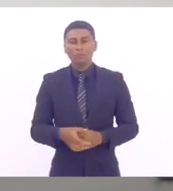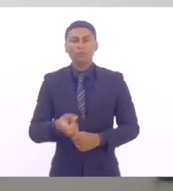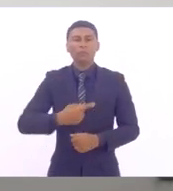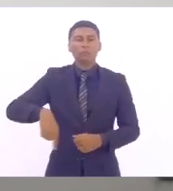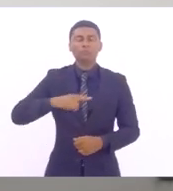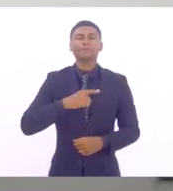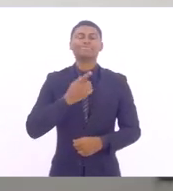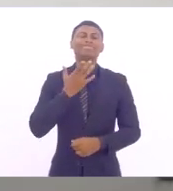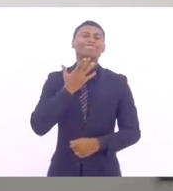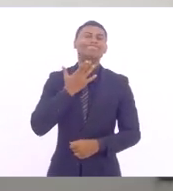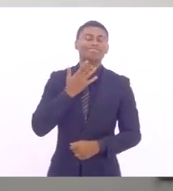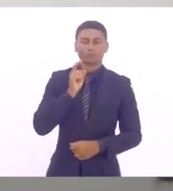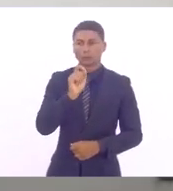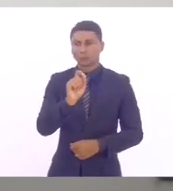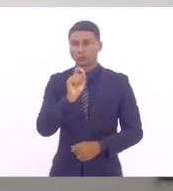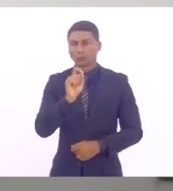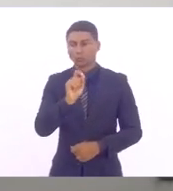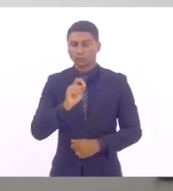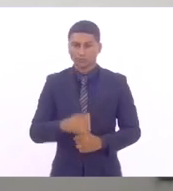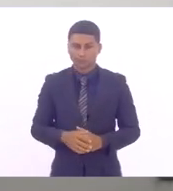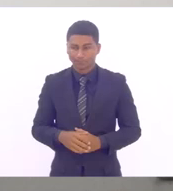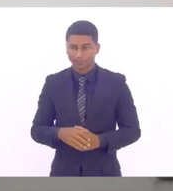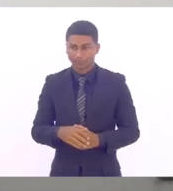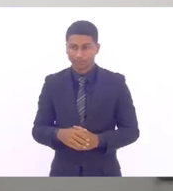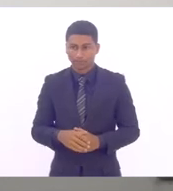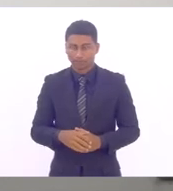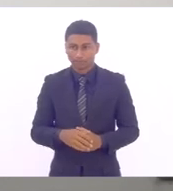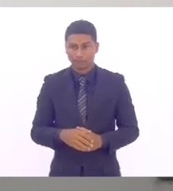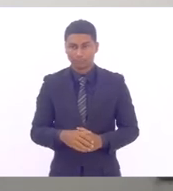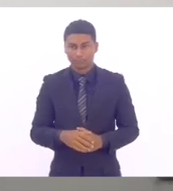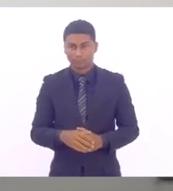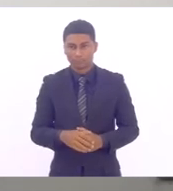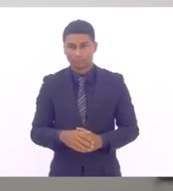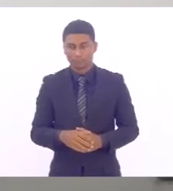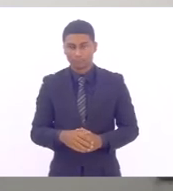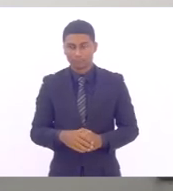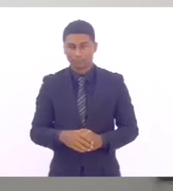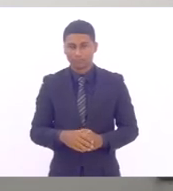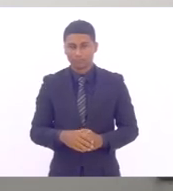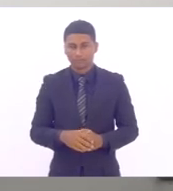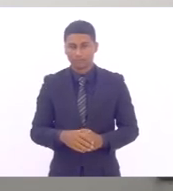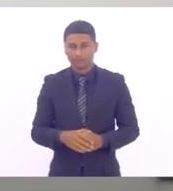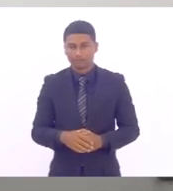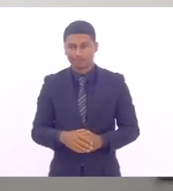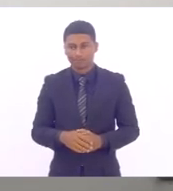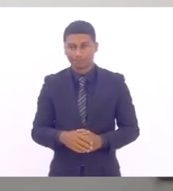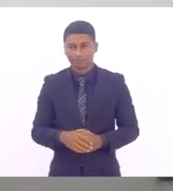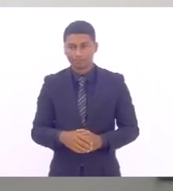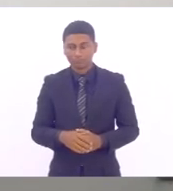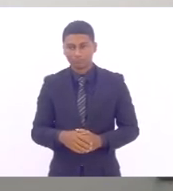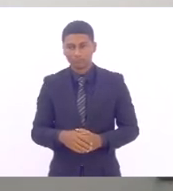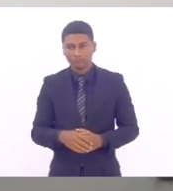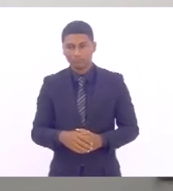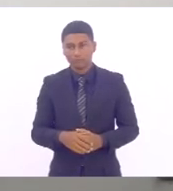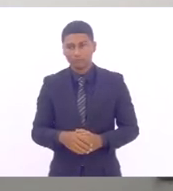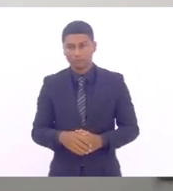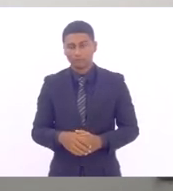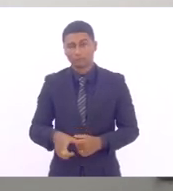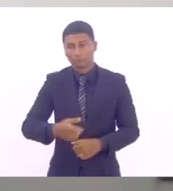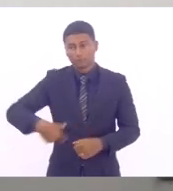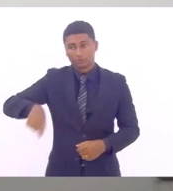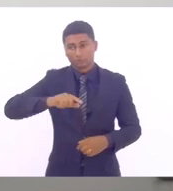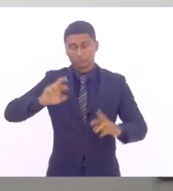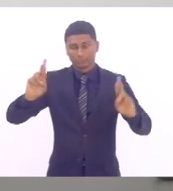desejo é que haja espaço, e acho que esse talvez seja o nosso maior, nossa maior